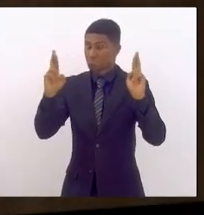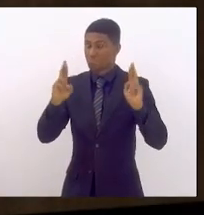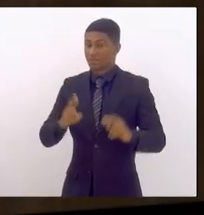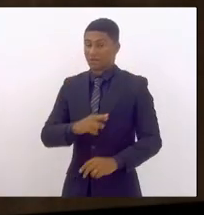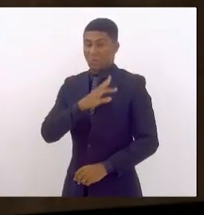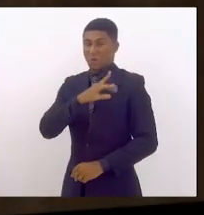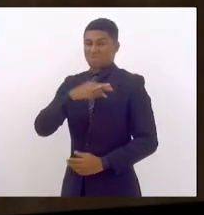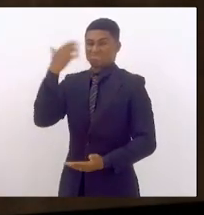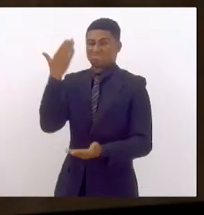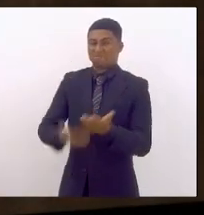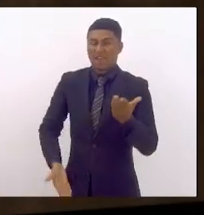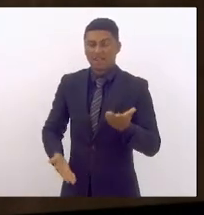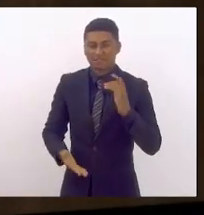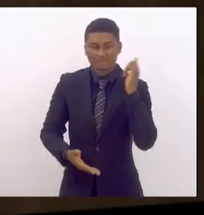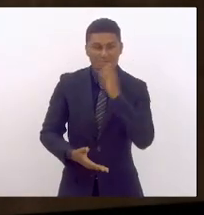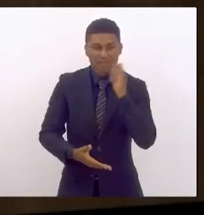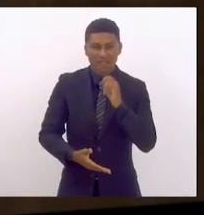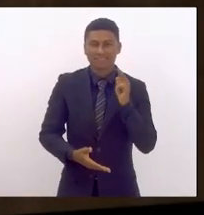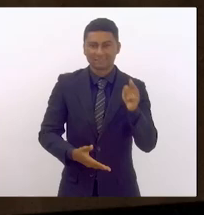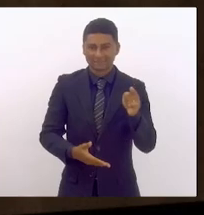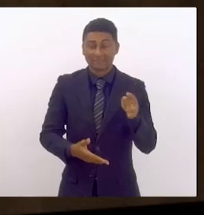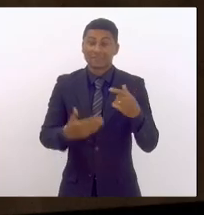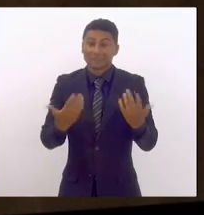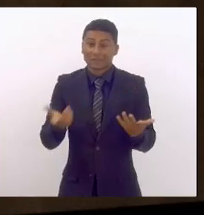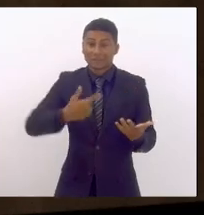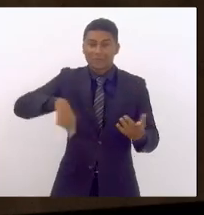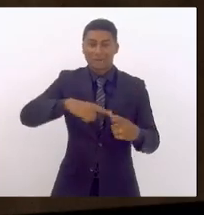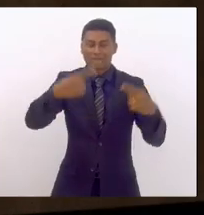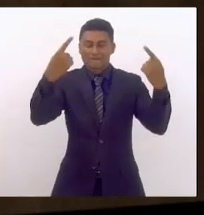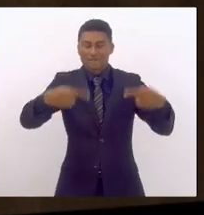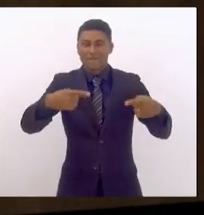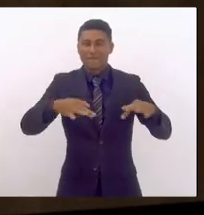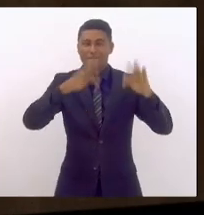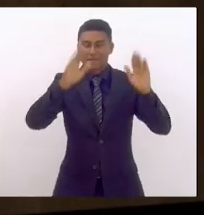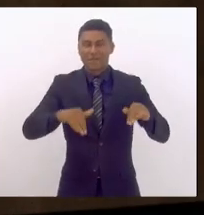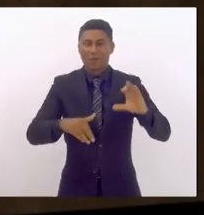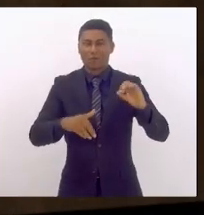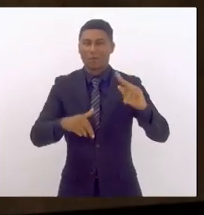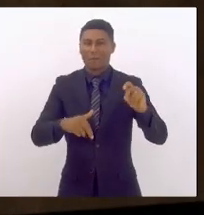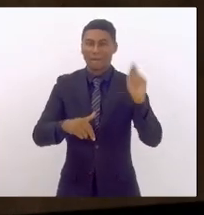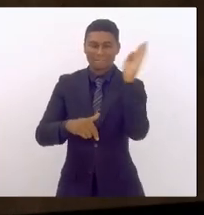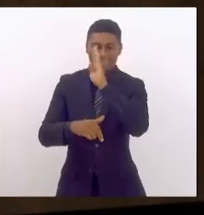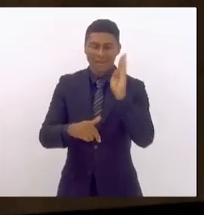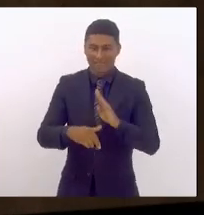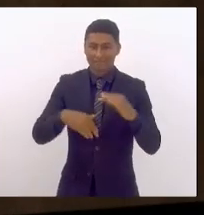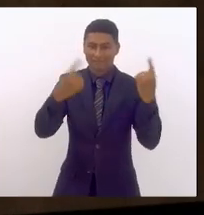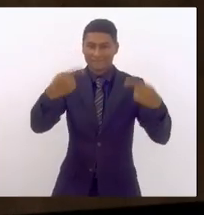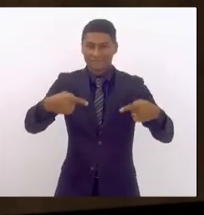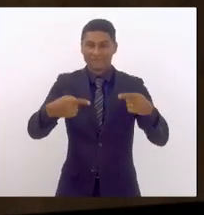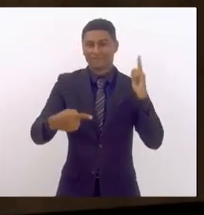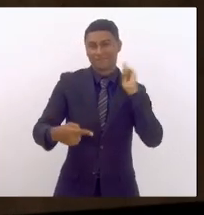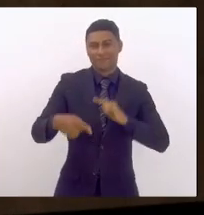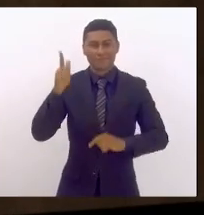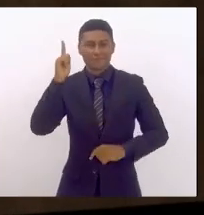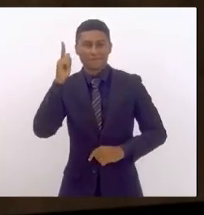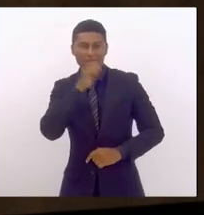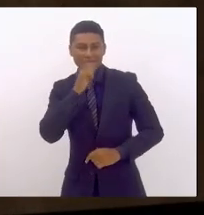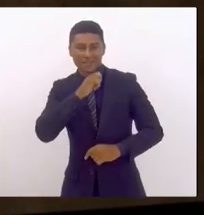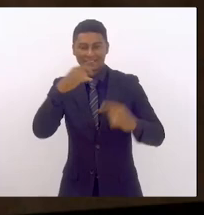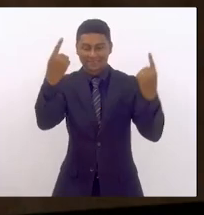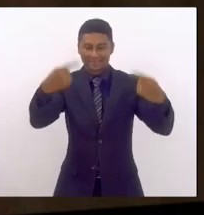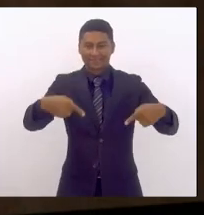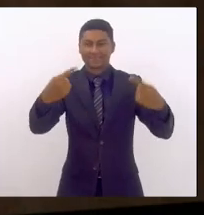perca para o Fluminense para a gente fazer a final da taça do Brasil com o Fluminense assim poxa senhor